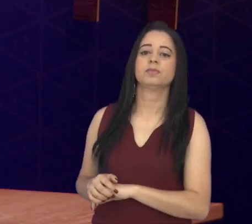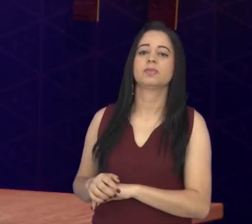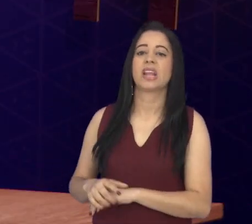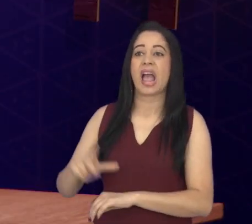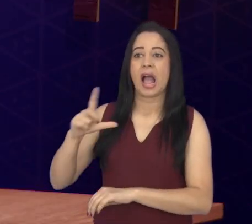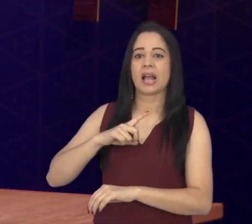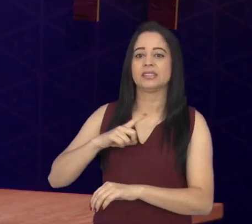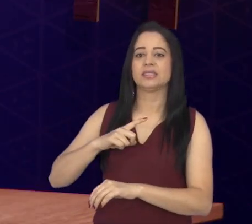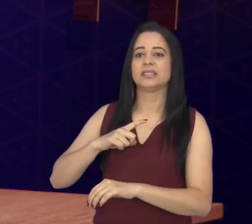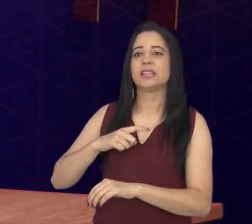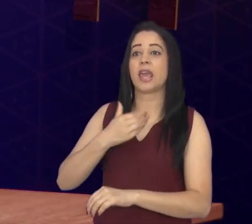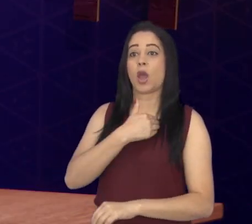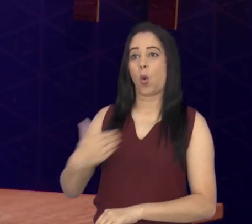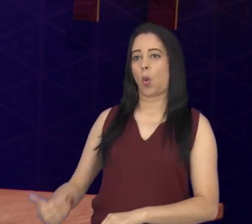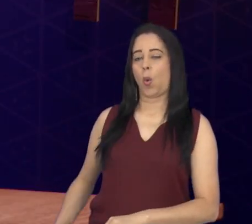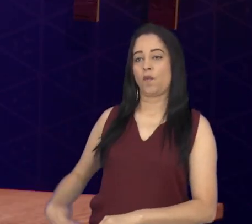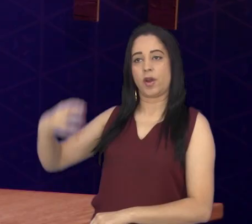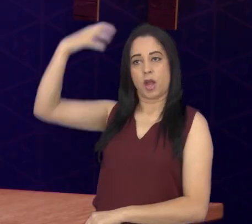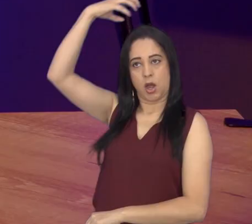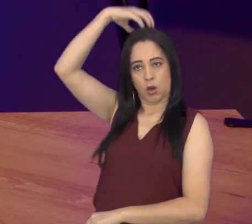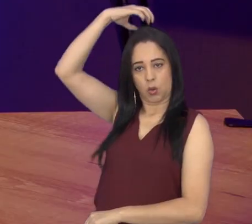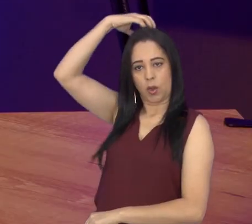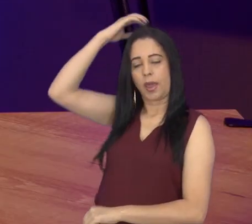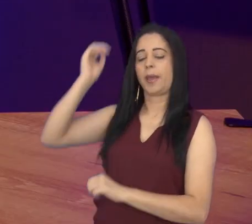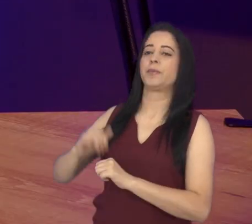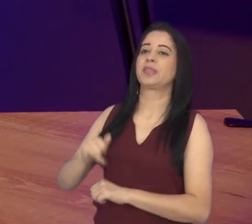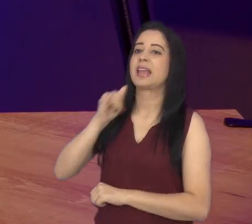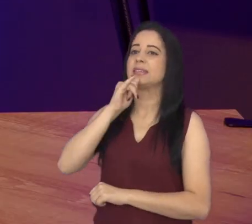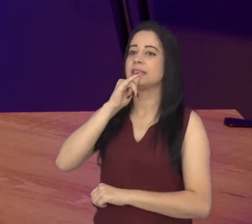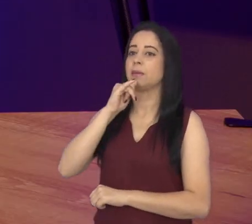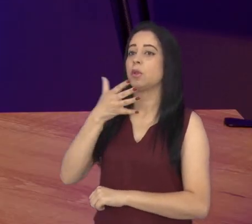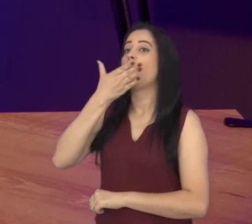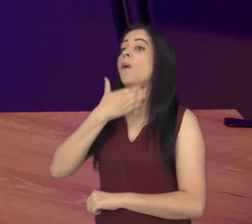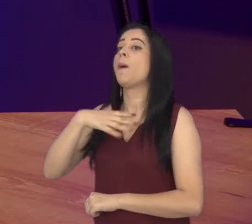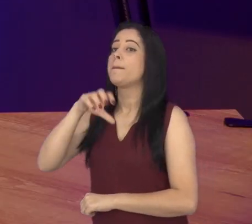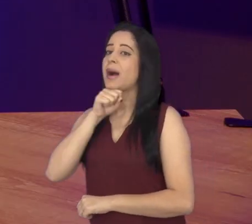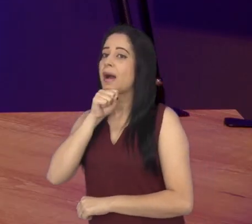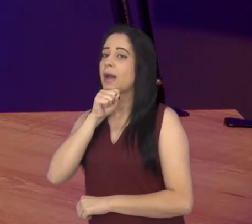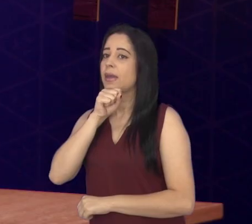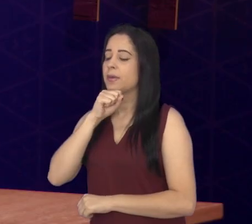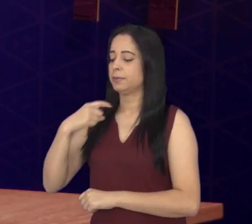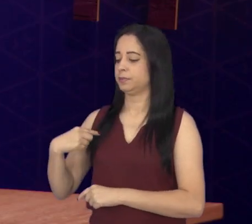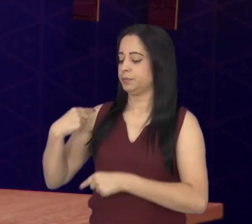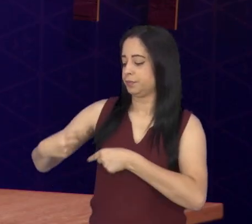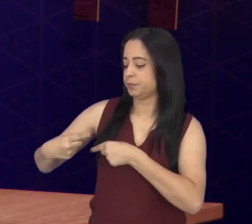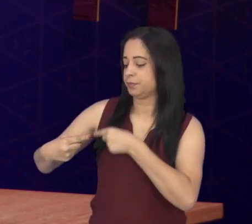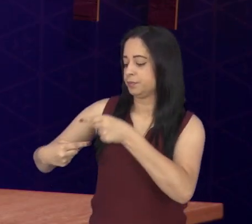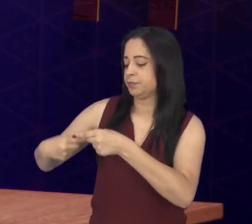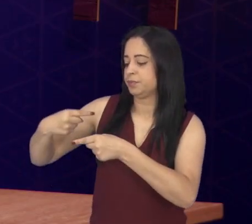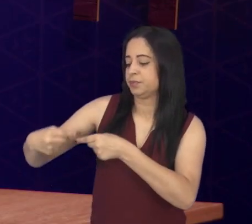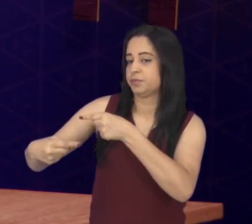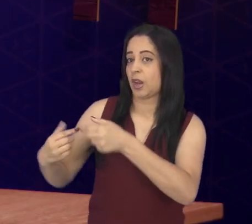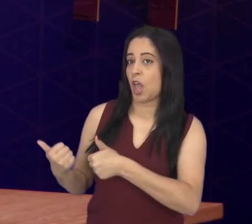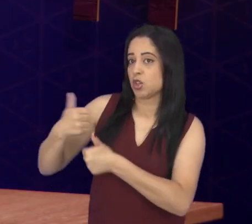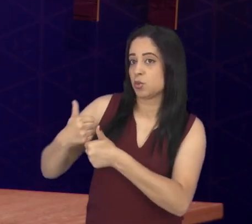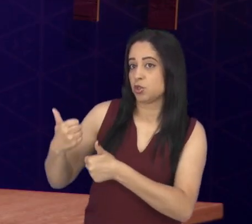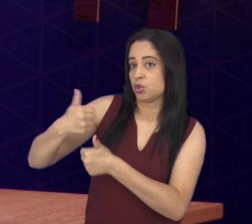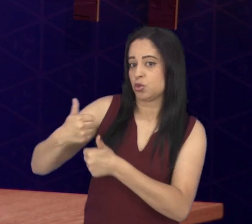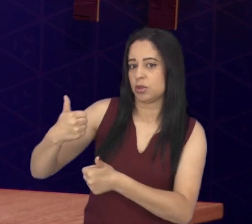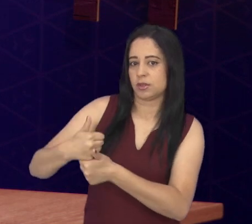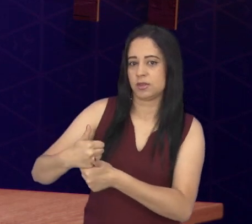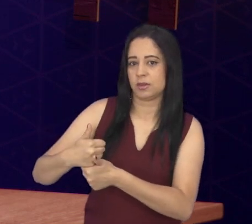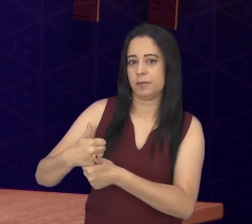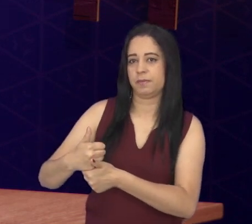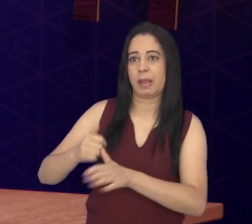é uma monarquia, né? Então tem uma sucessão. Wakanda é uma monarquia. De pai para filho. Tá certo. Tem um lance que é